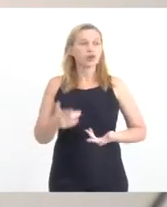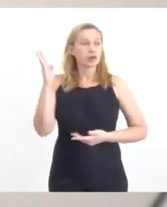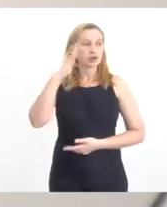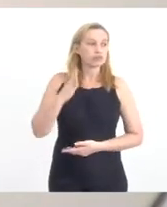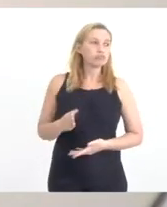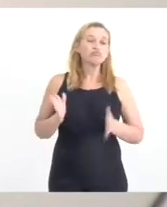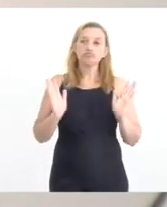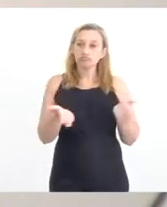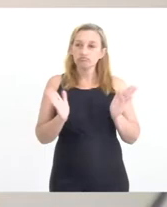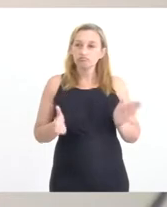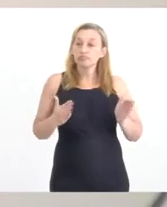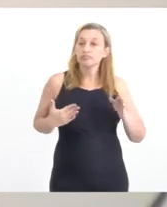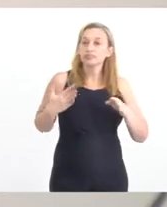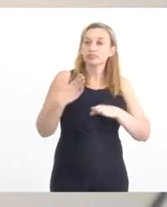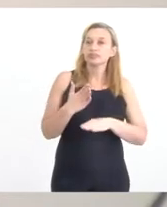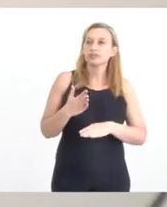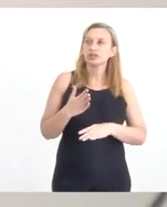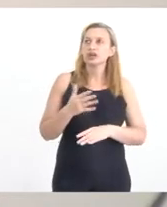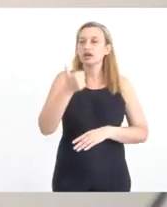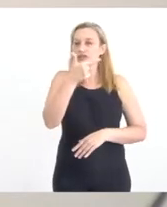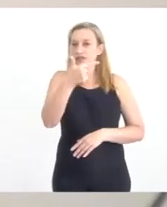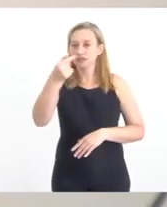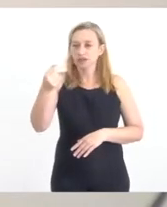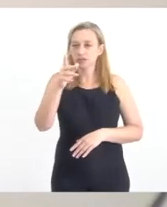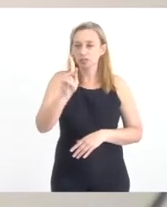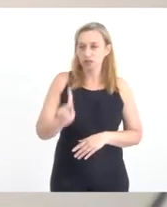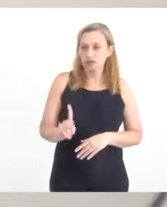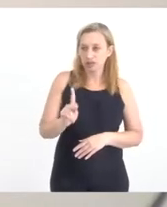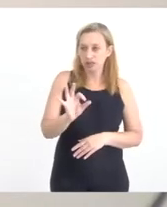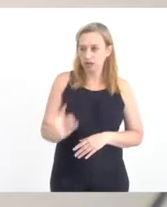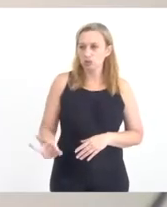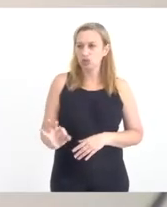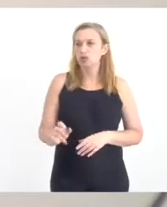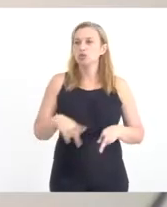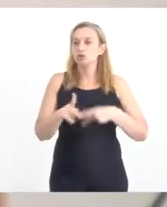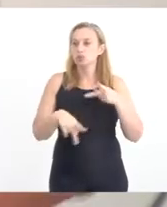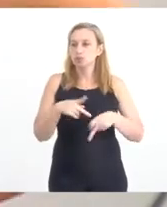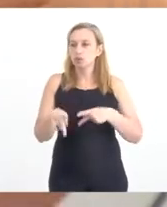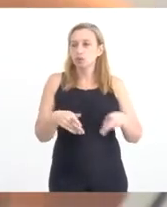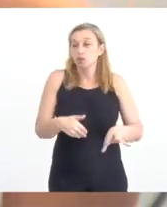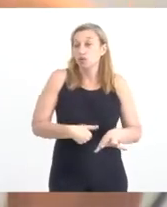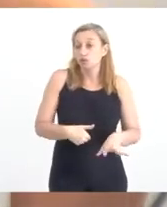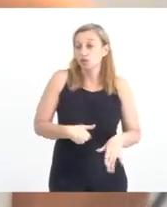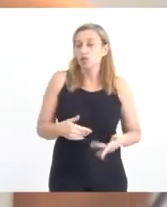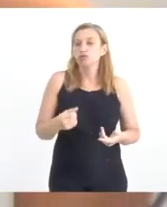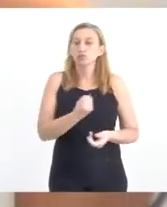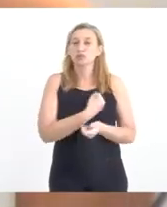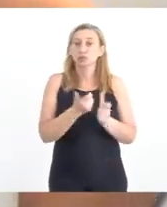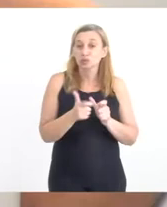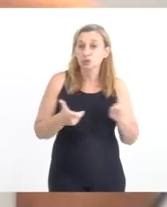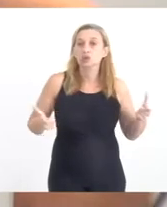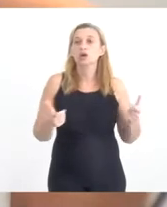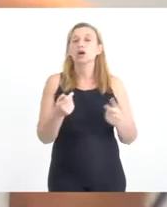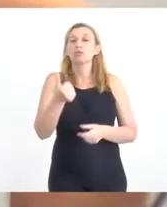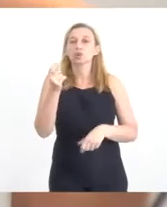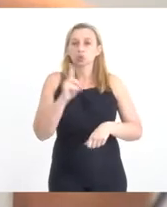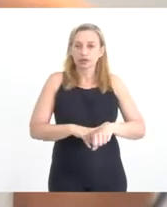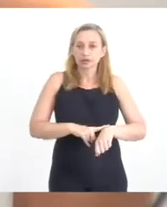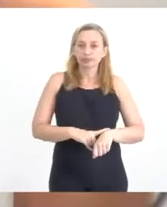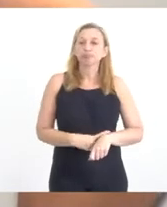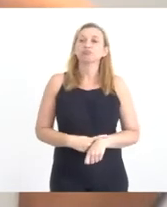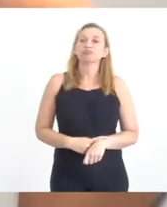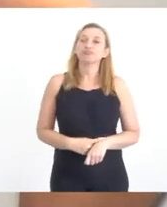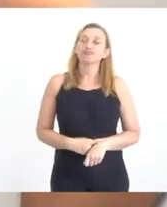e hoje a gente já chega a quase Vinte por cento da população brasileira são números devastadores em tão pouco tempo